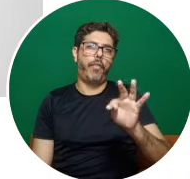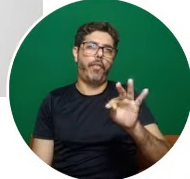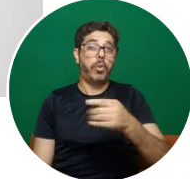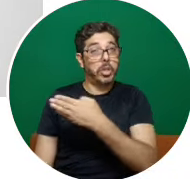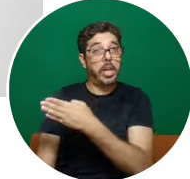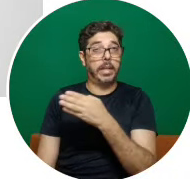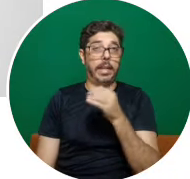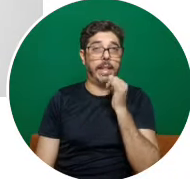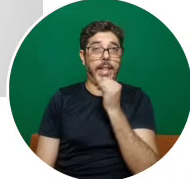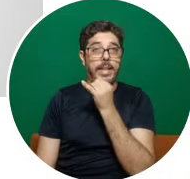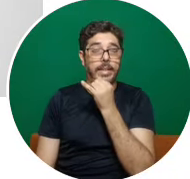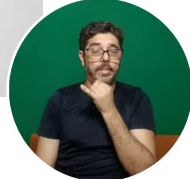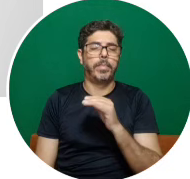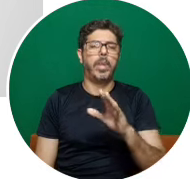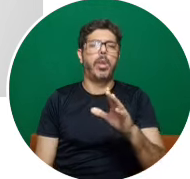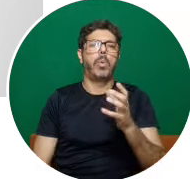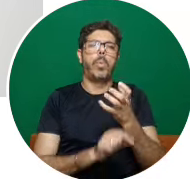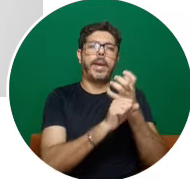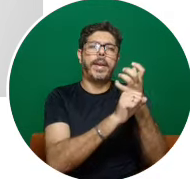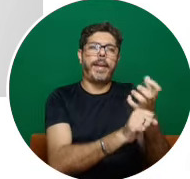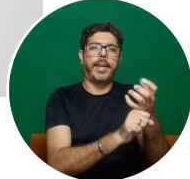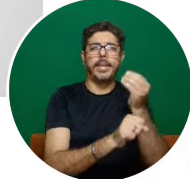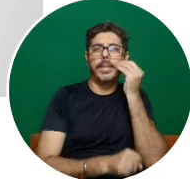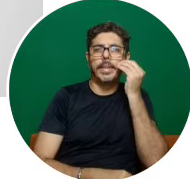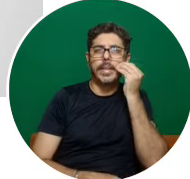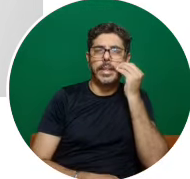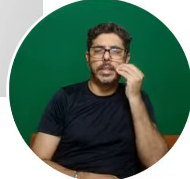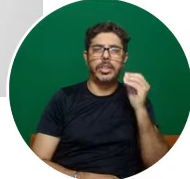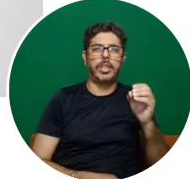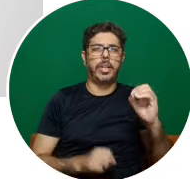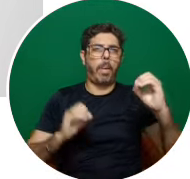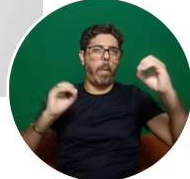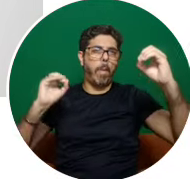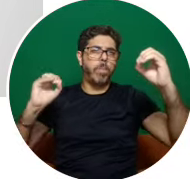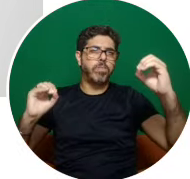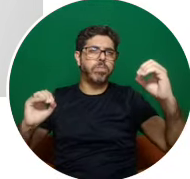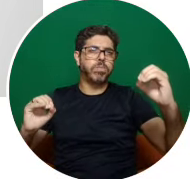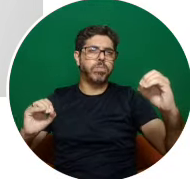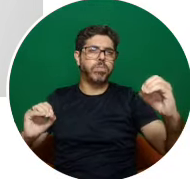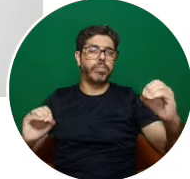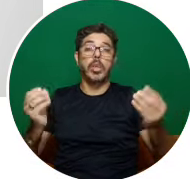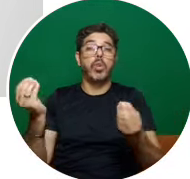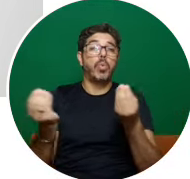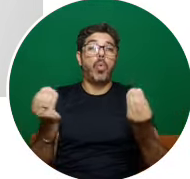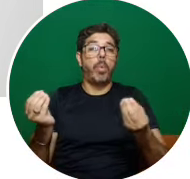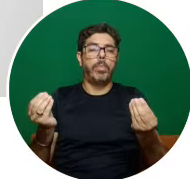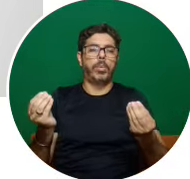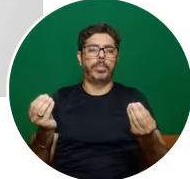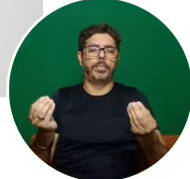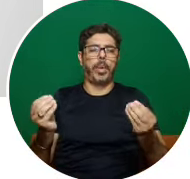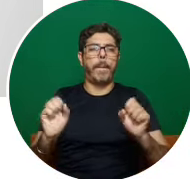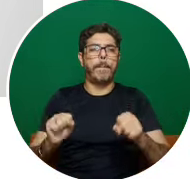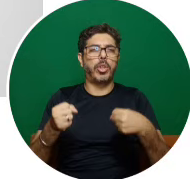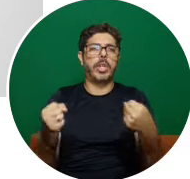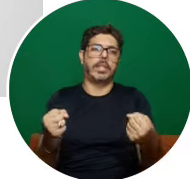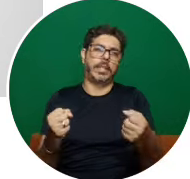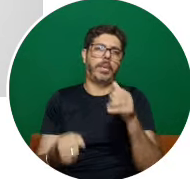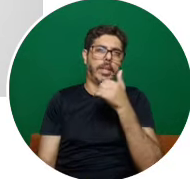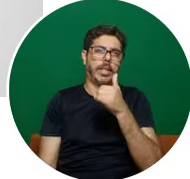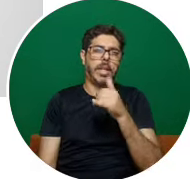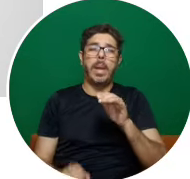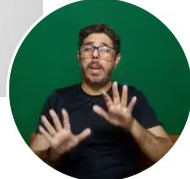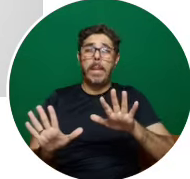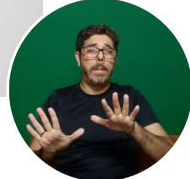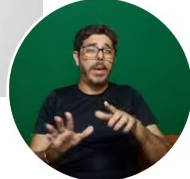cientista italiano Alessandro Volta. Uma carga teste é usada como uma sonda para determinar o potencial elétrico, mas o